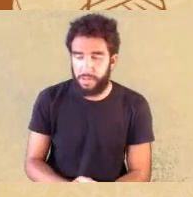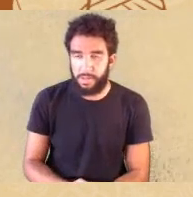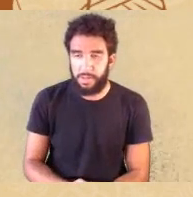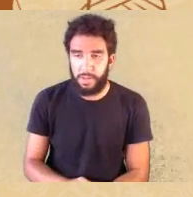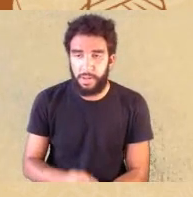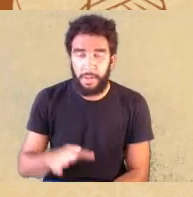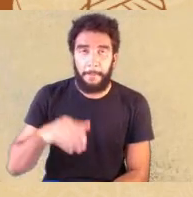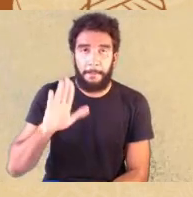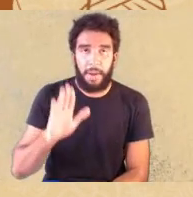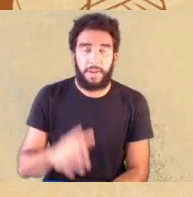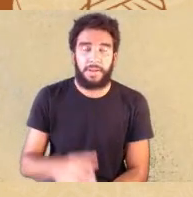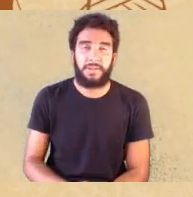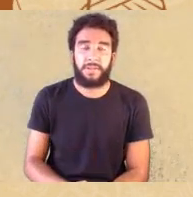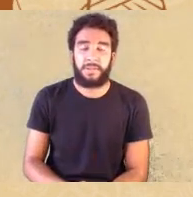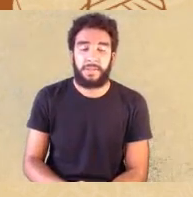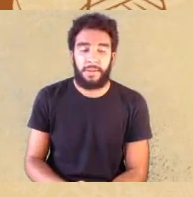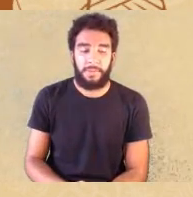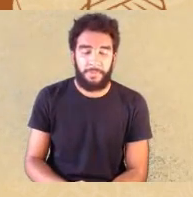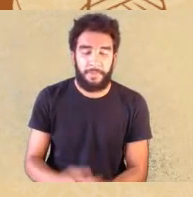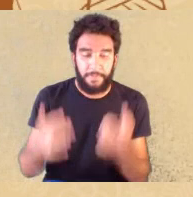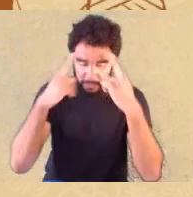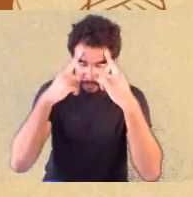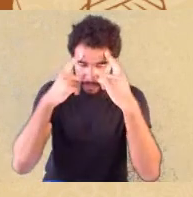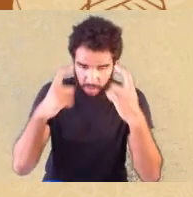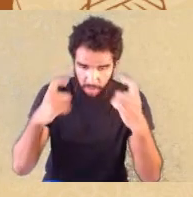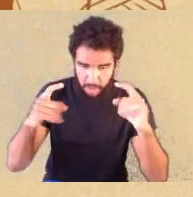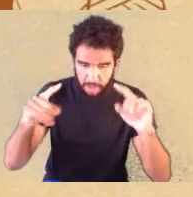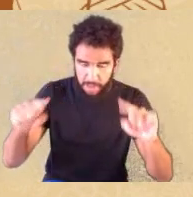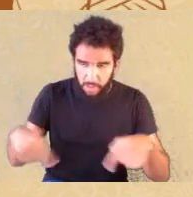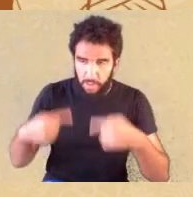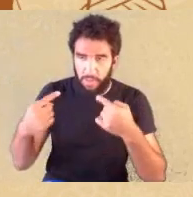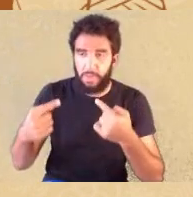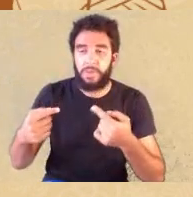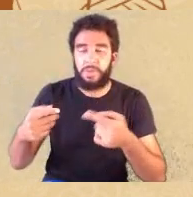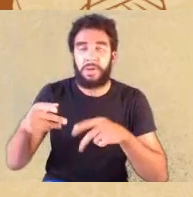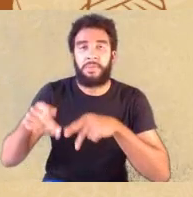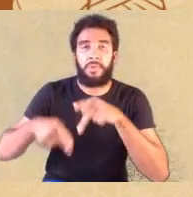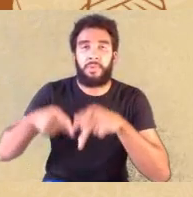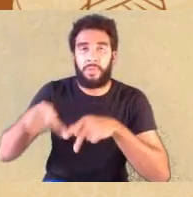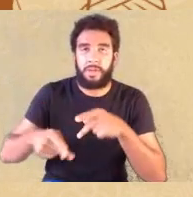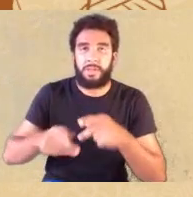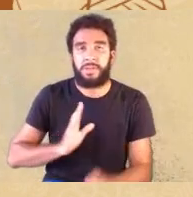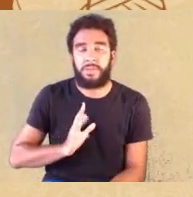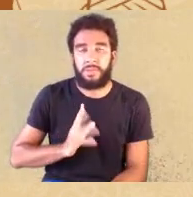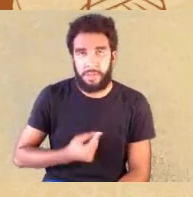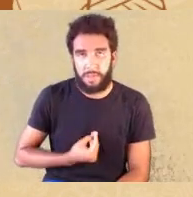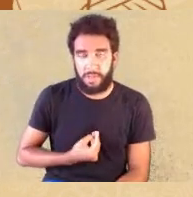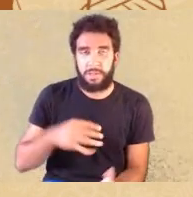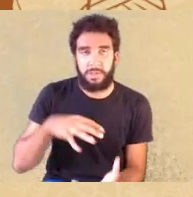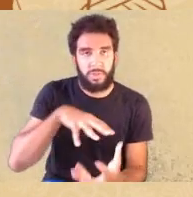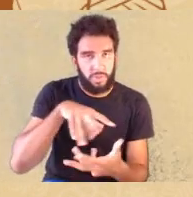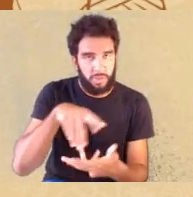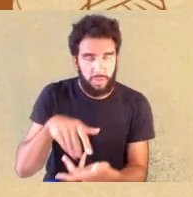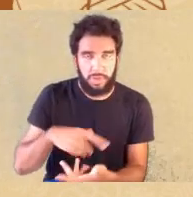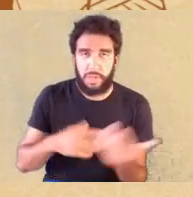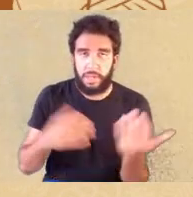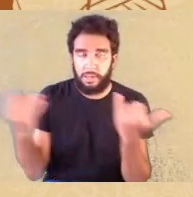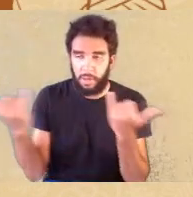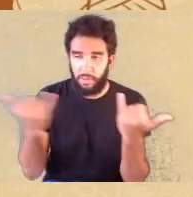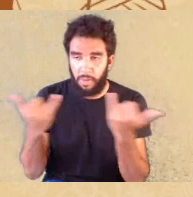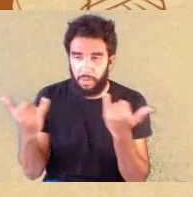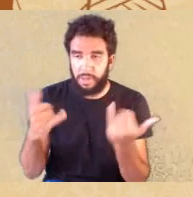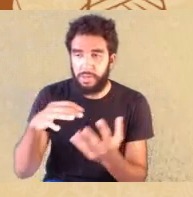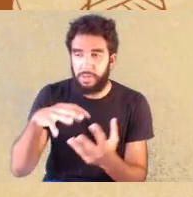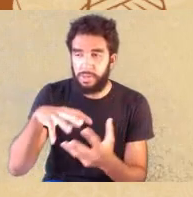assassinato, violência letal contra a população trans no mundo, em dados absolutos. Em dados relativos, são Honduras